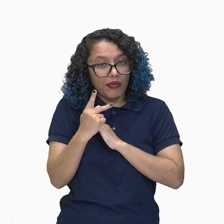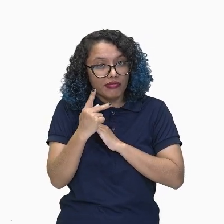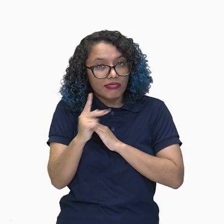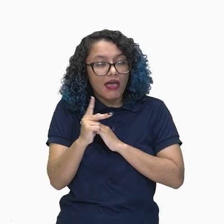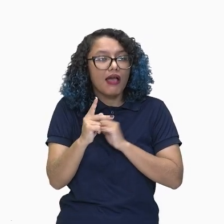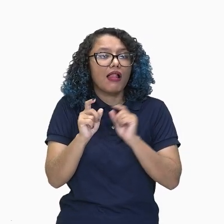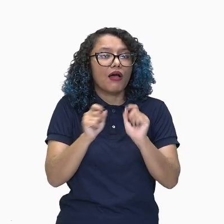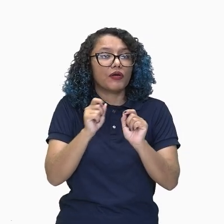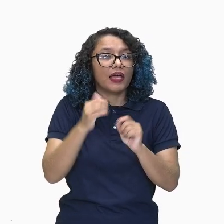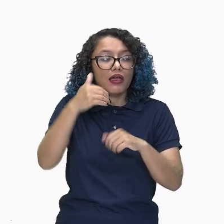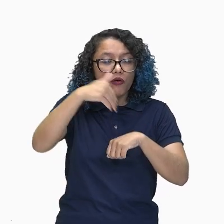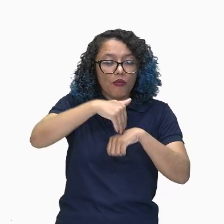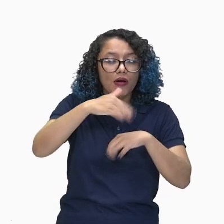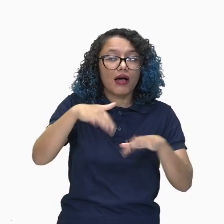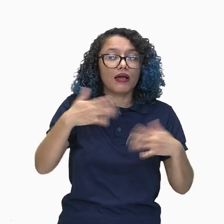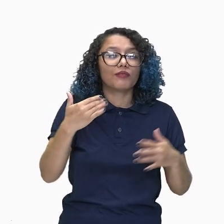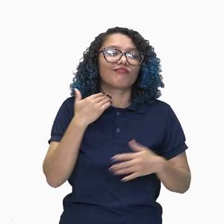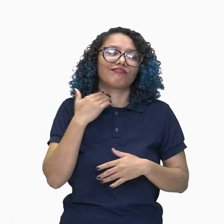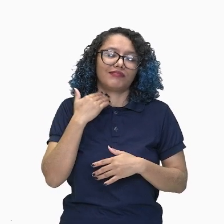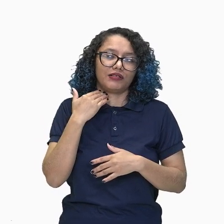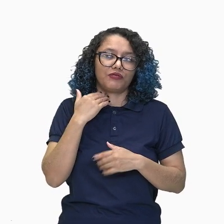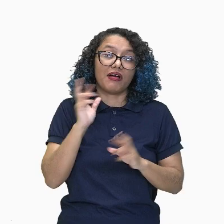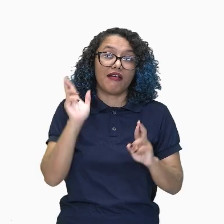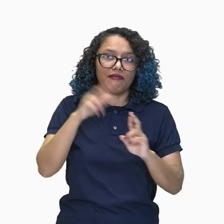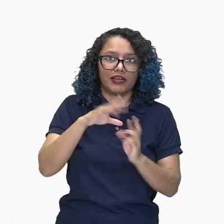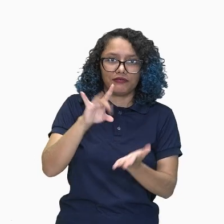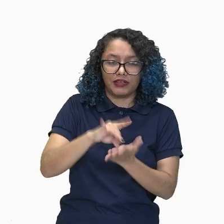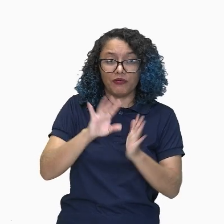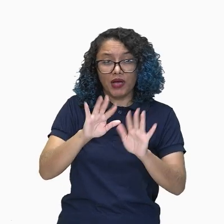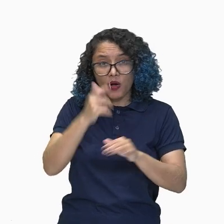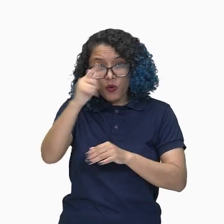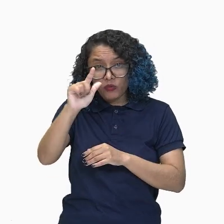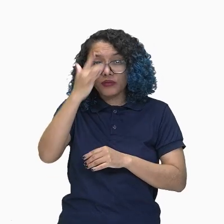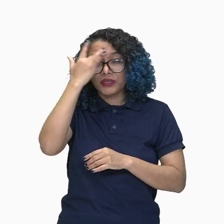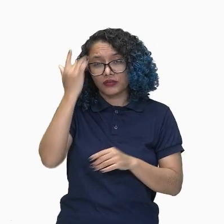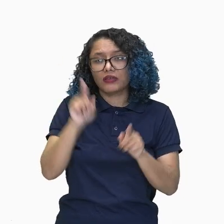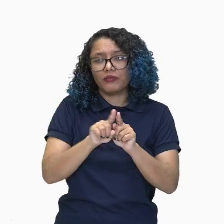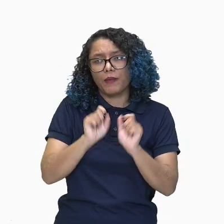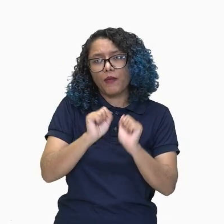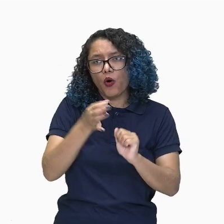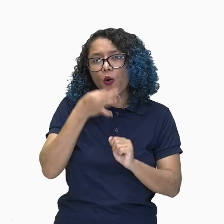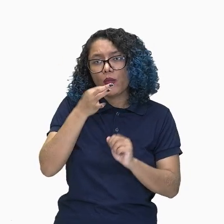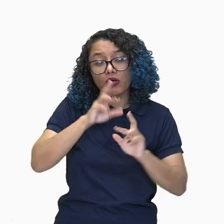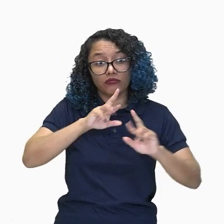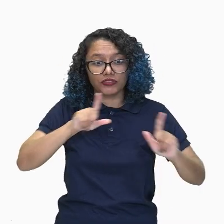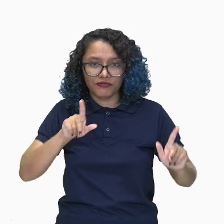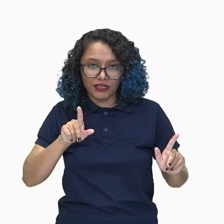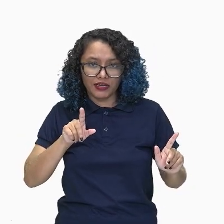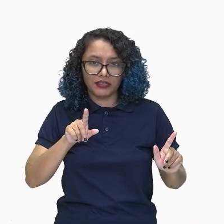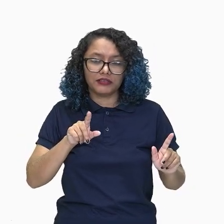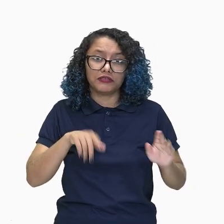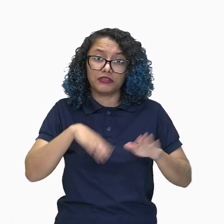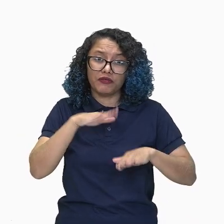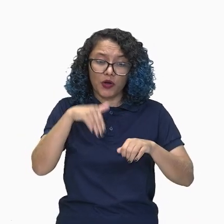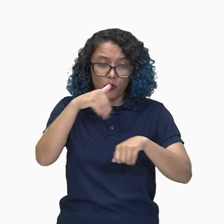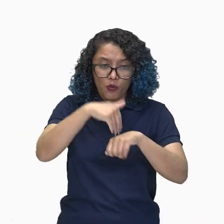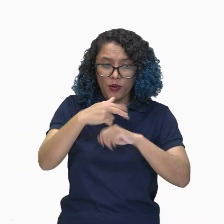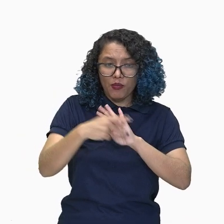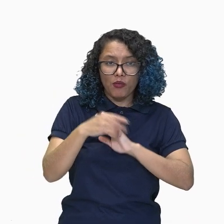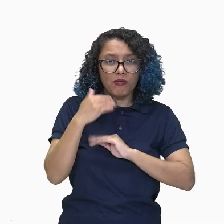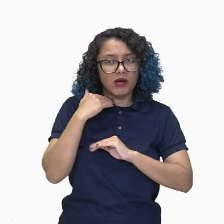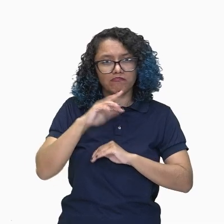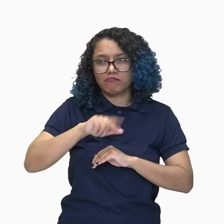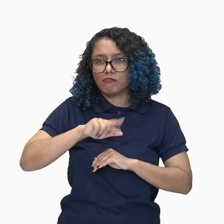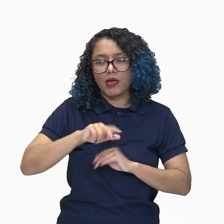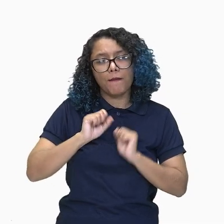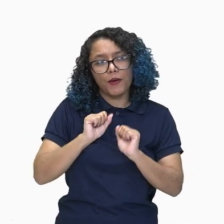dessa pessoa relacionada ao fato. Mas outra pessoa pode pensar de forma diferente, pode achar que a culpa não é do banco, que a